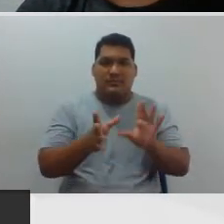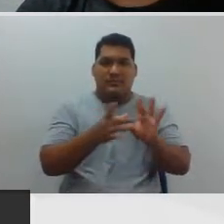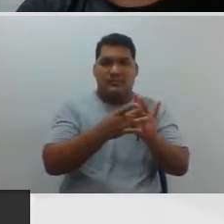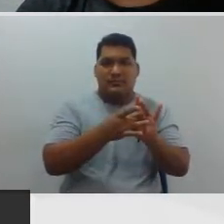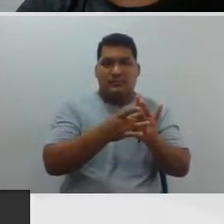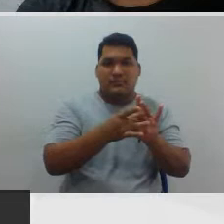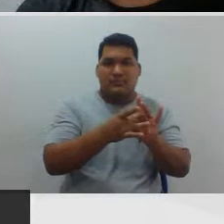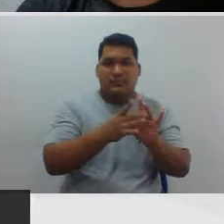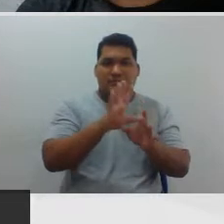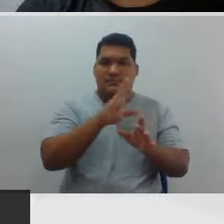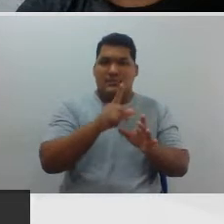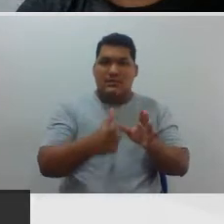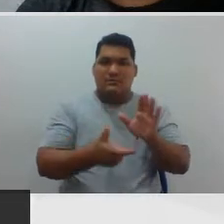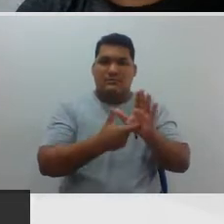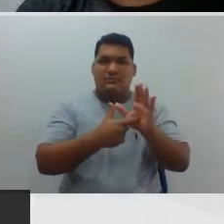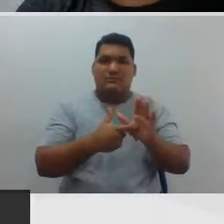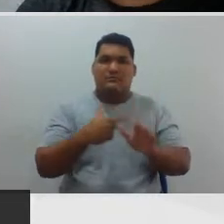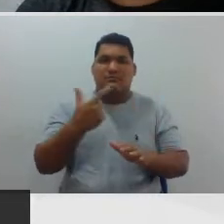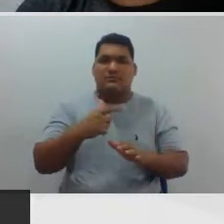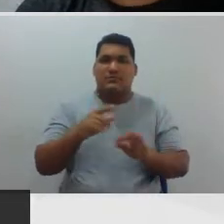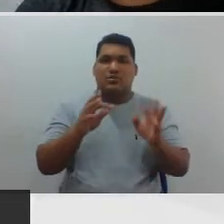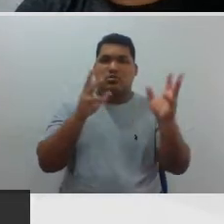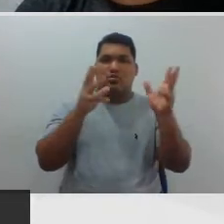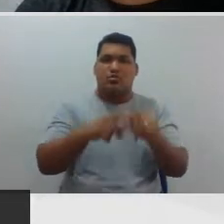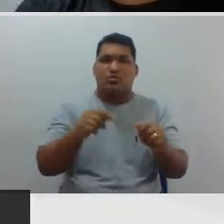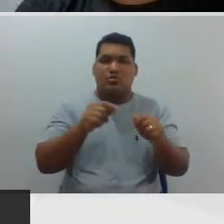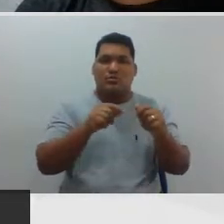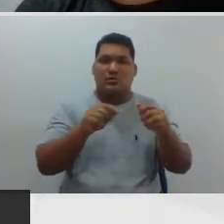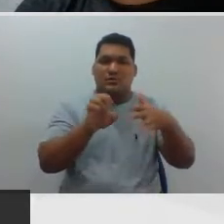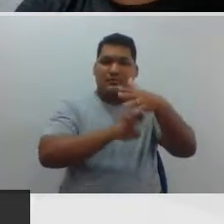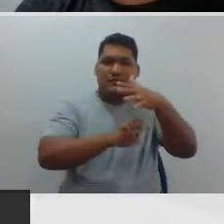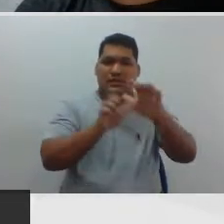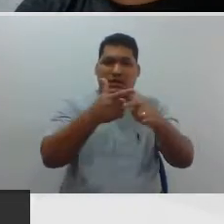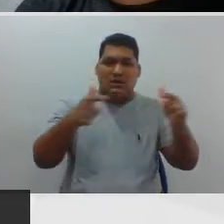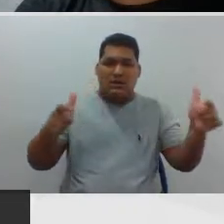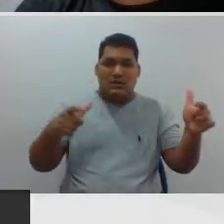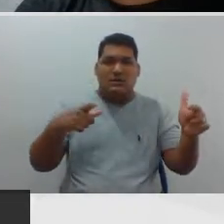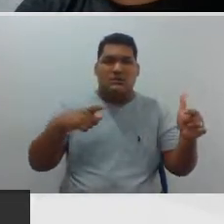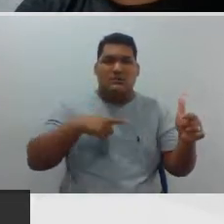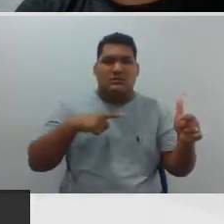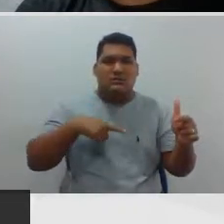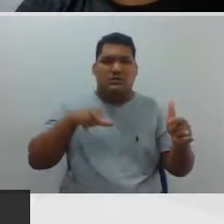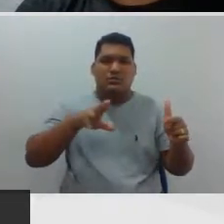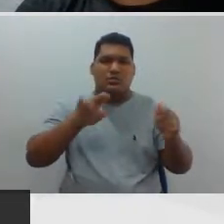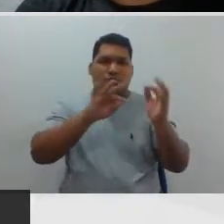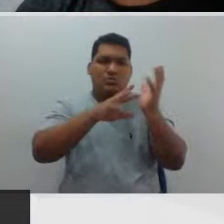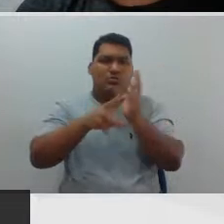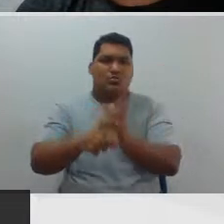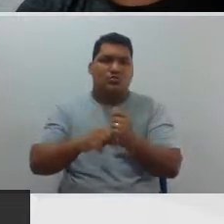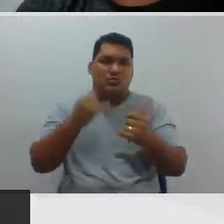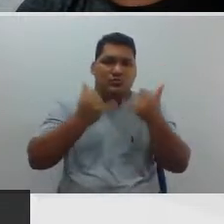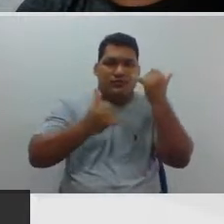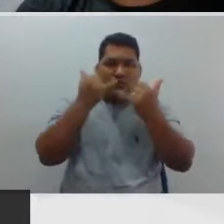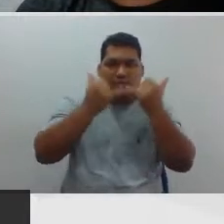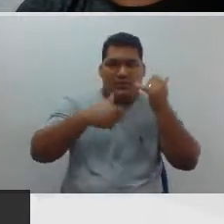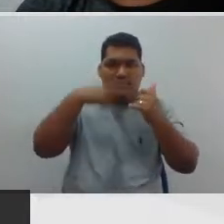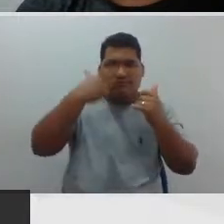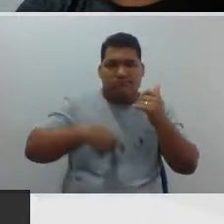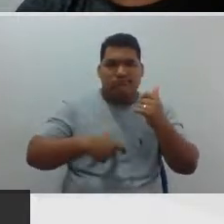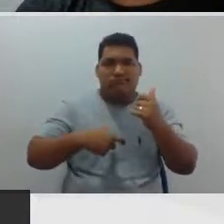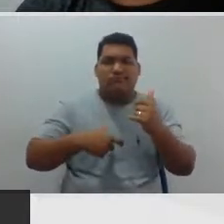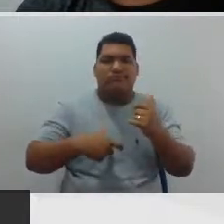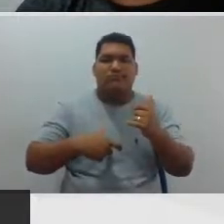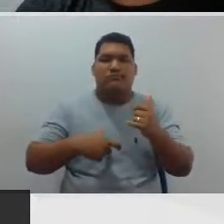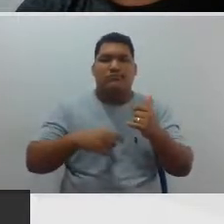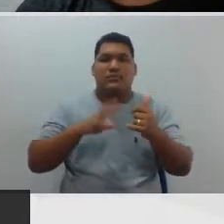mas todas essas grandes empresas usam tudo quanto é informação possível, né? Ela não bota